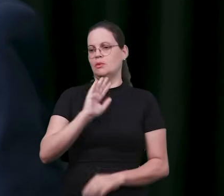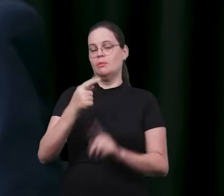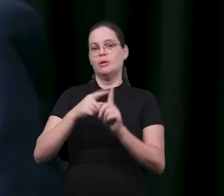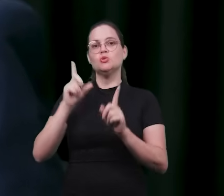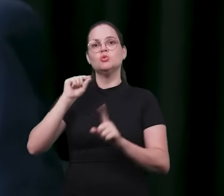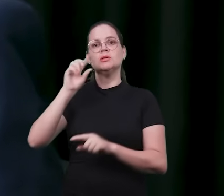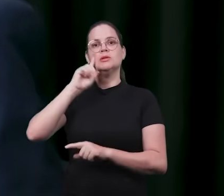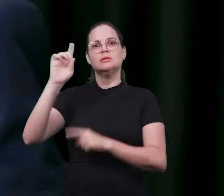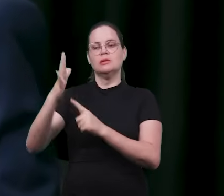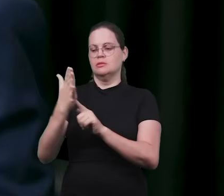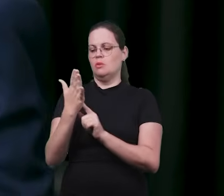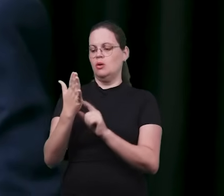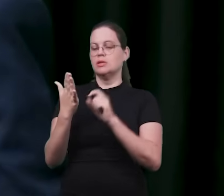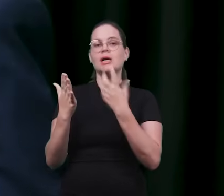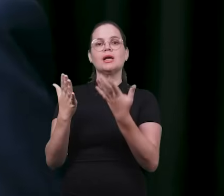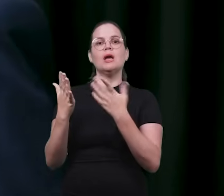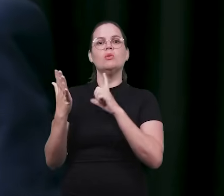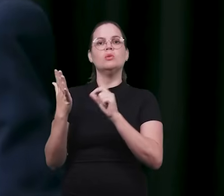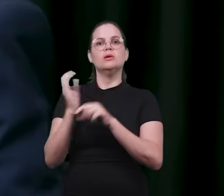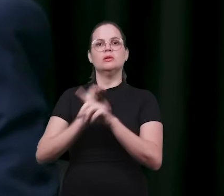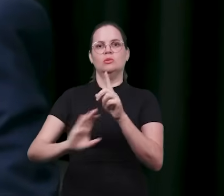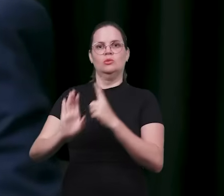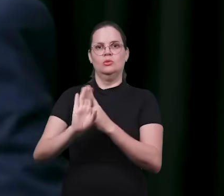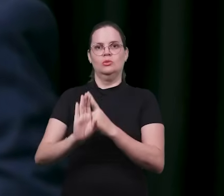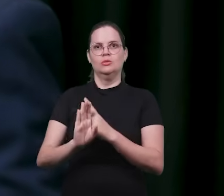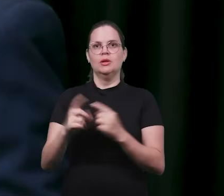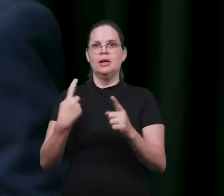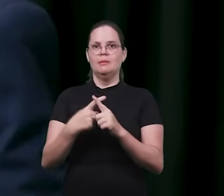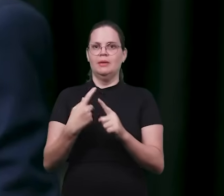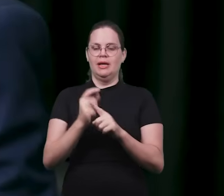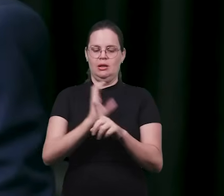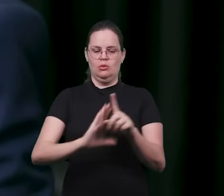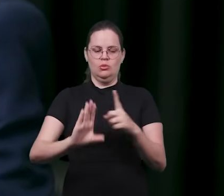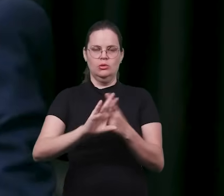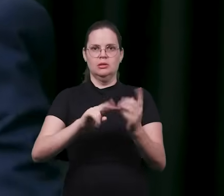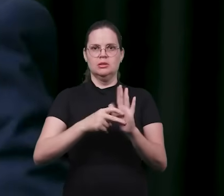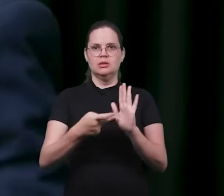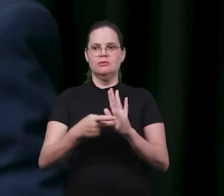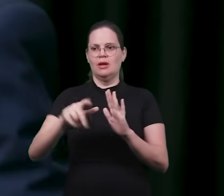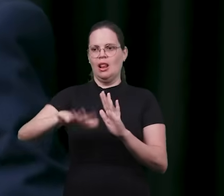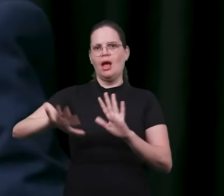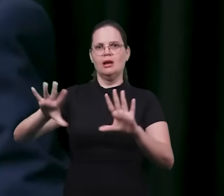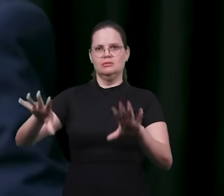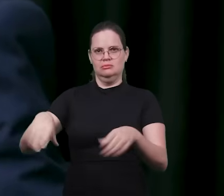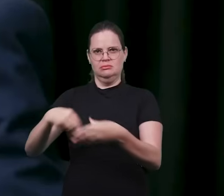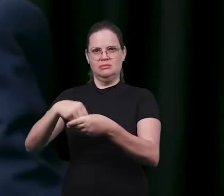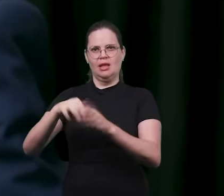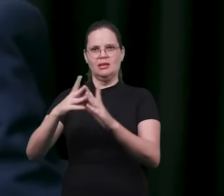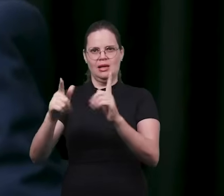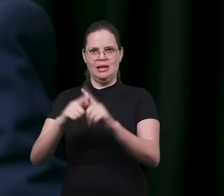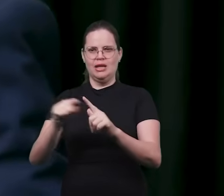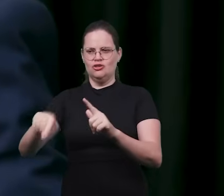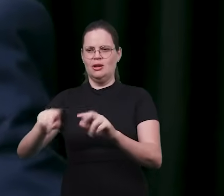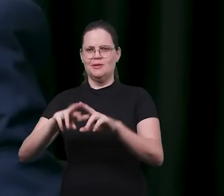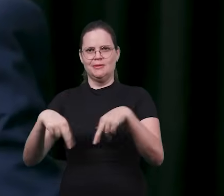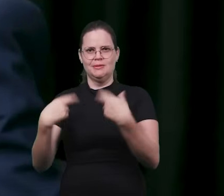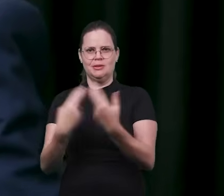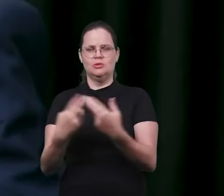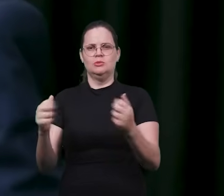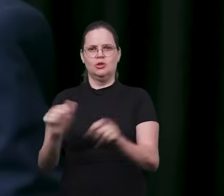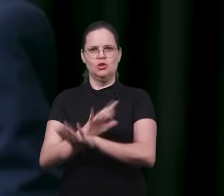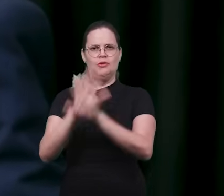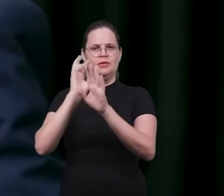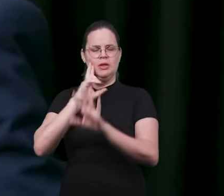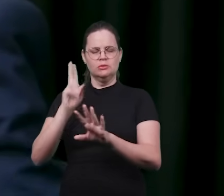vida, a gente tem o nosso culto, o nosso momento como igreja ali, que a igreja se reúne para celebrar, para glorificar